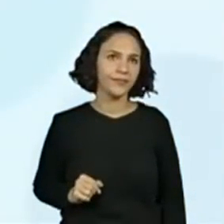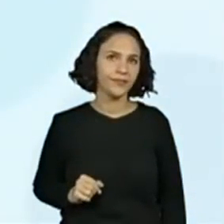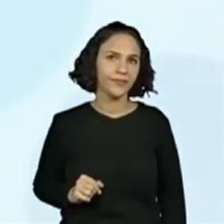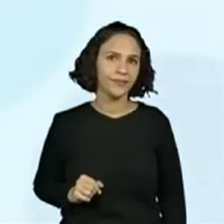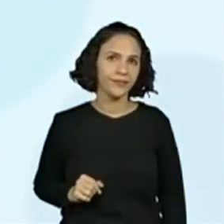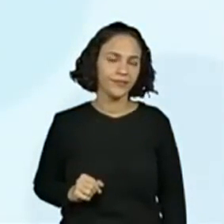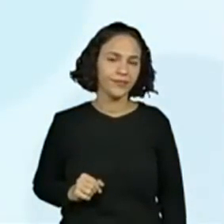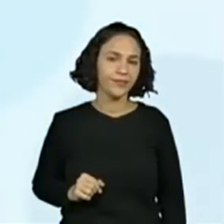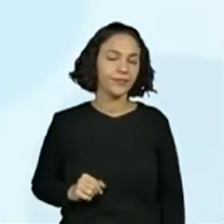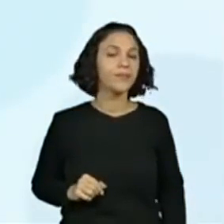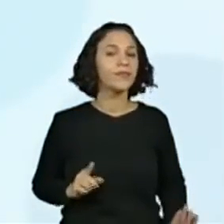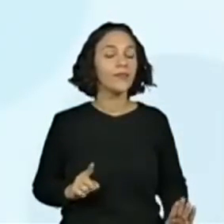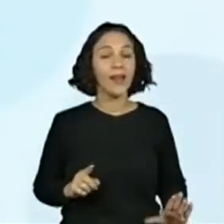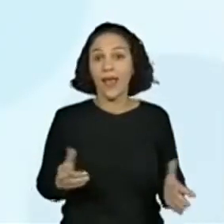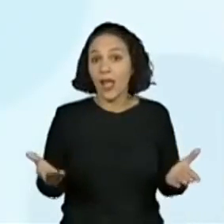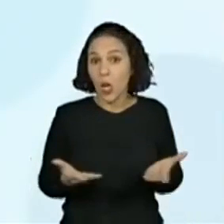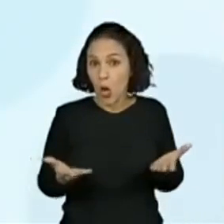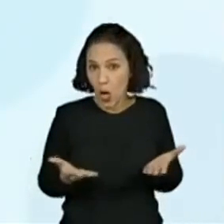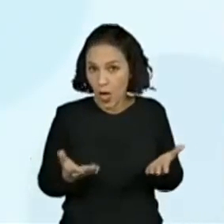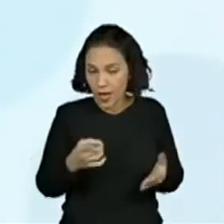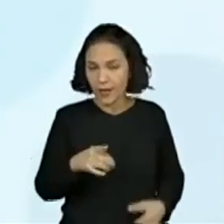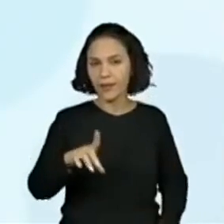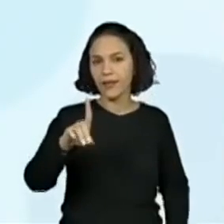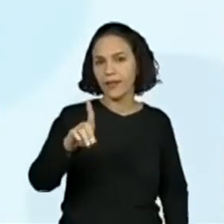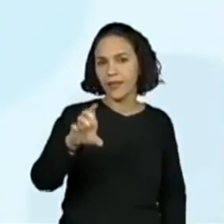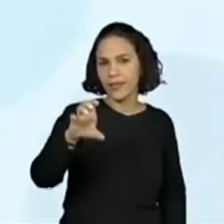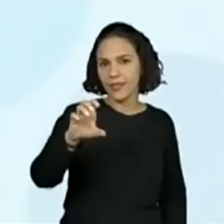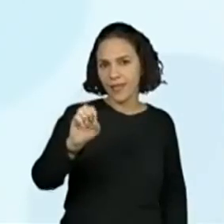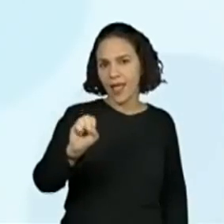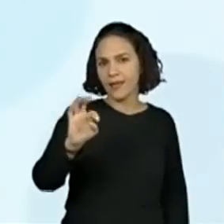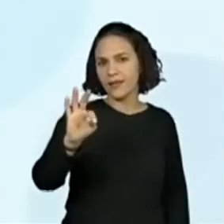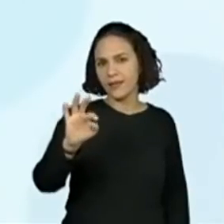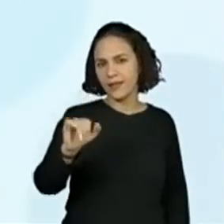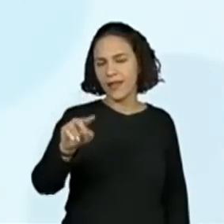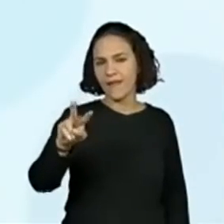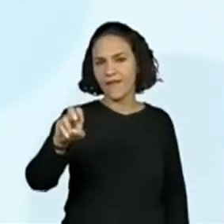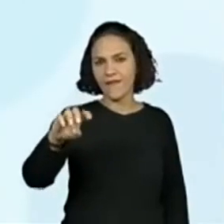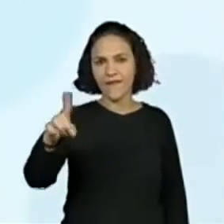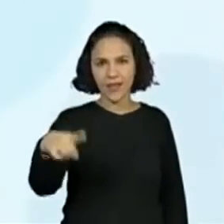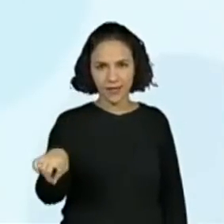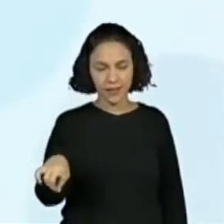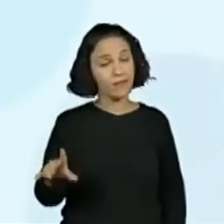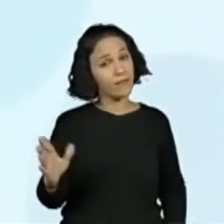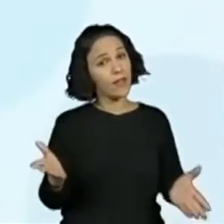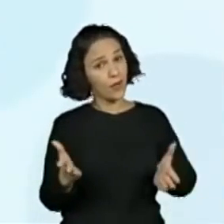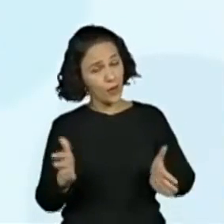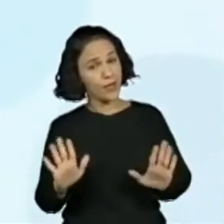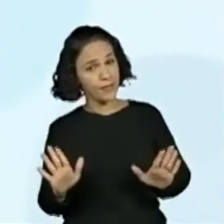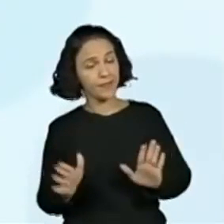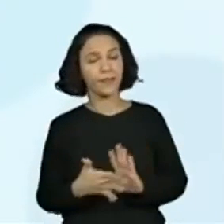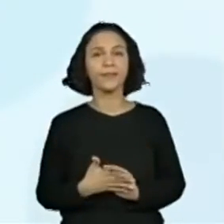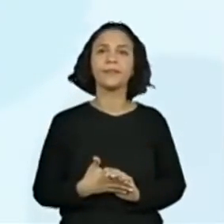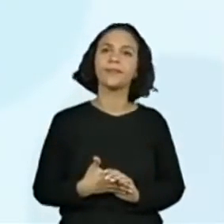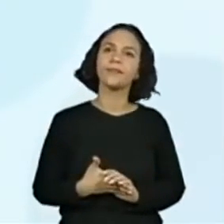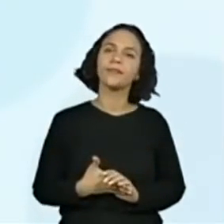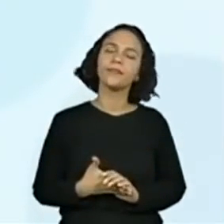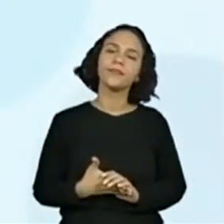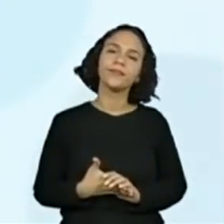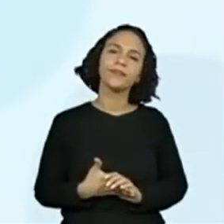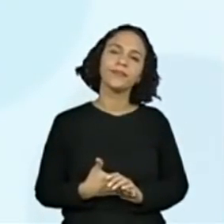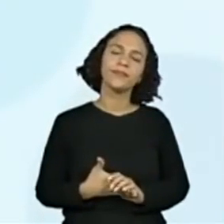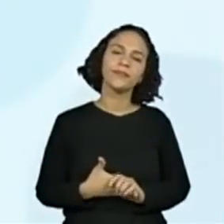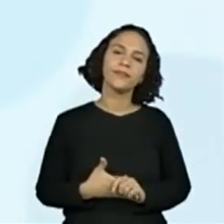Quer continuar? Então olha lá, turminha. Desta vez. Ia